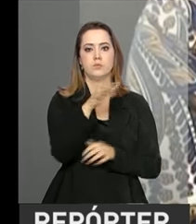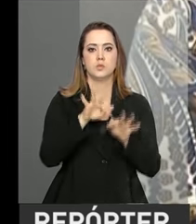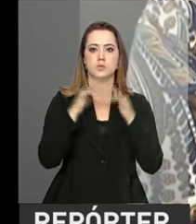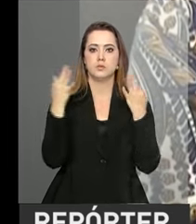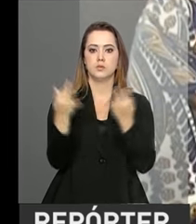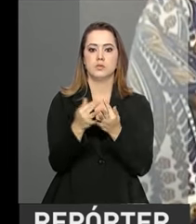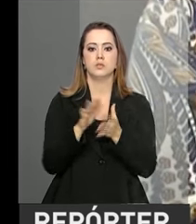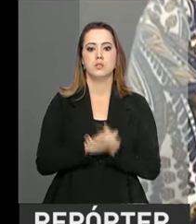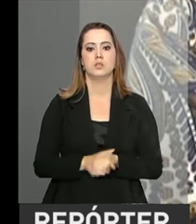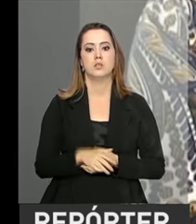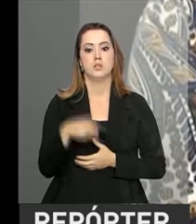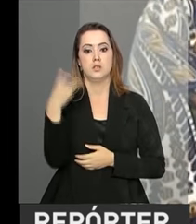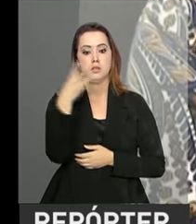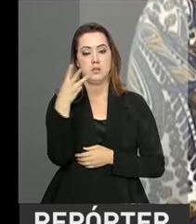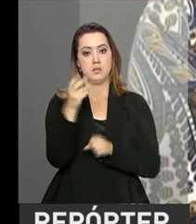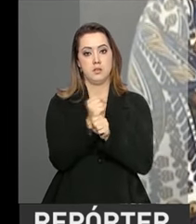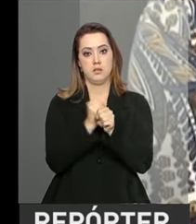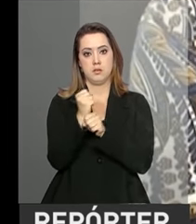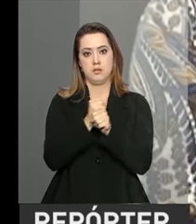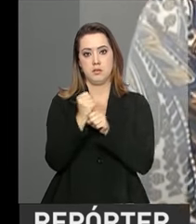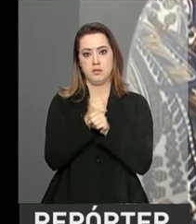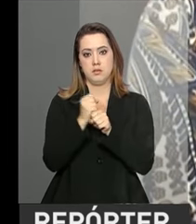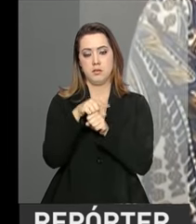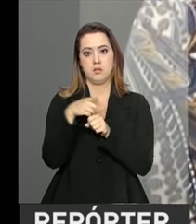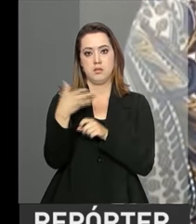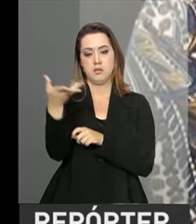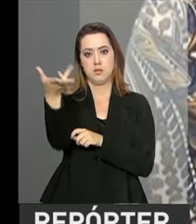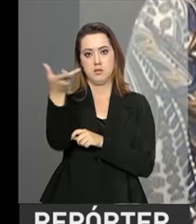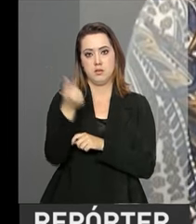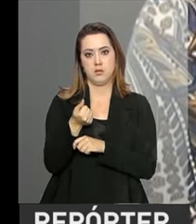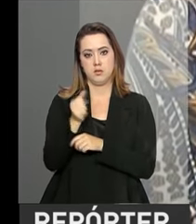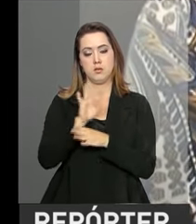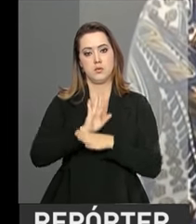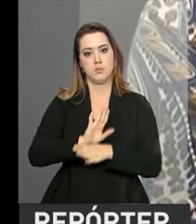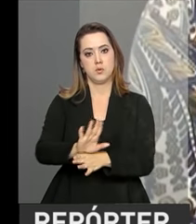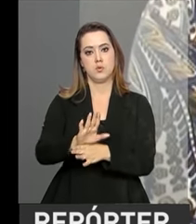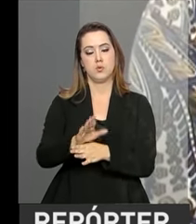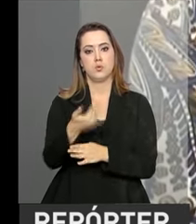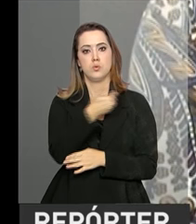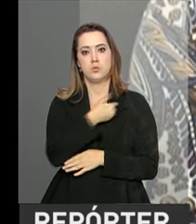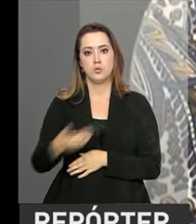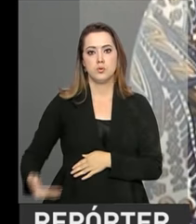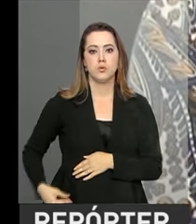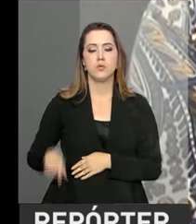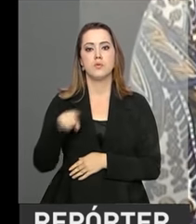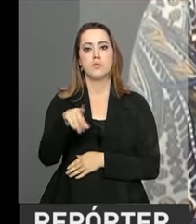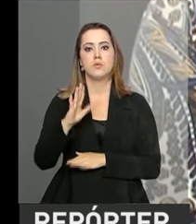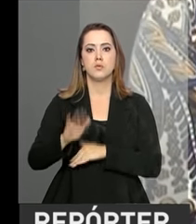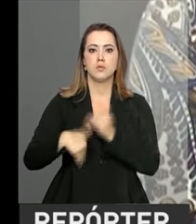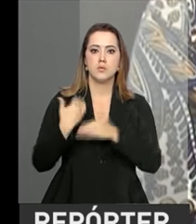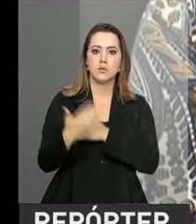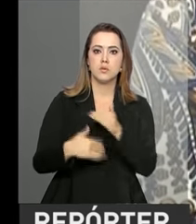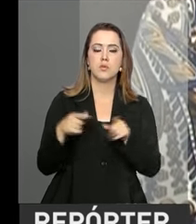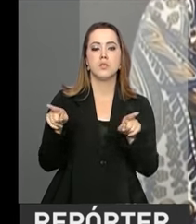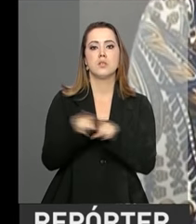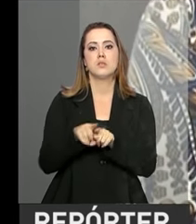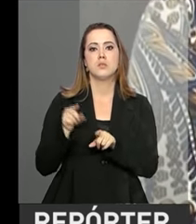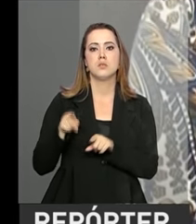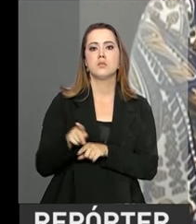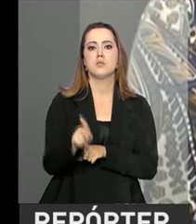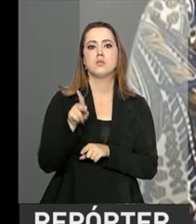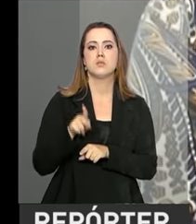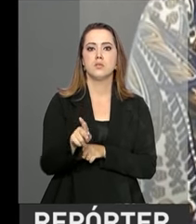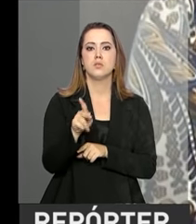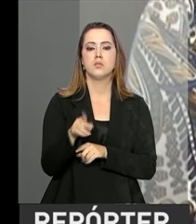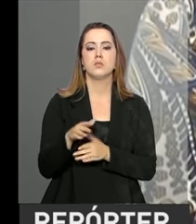prazo máximo de 3 anos, a mãe poderá receber auxílio do governo e esse benefício será atualizado, né,